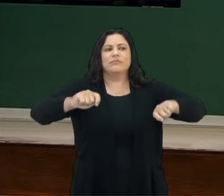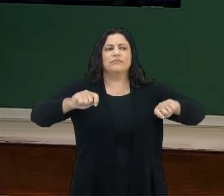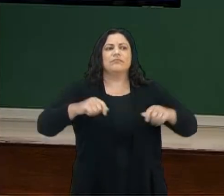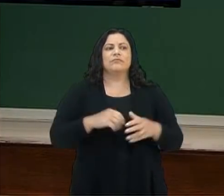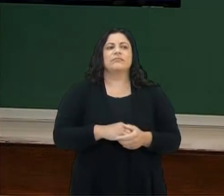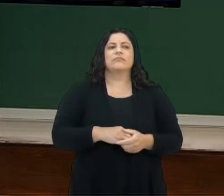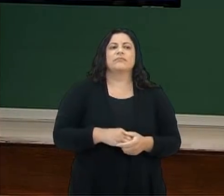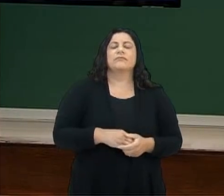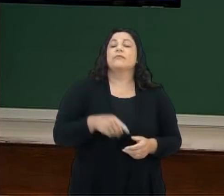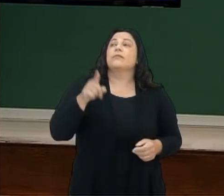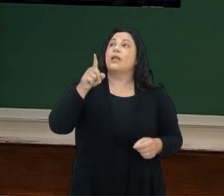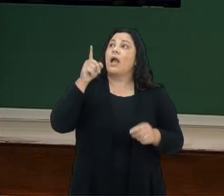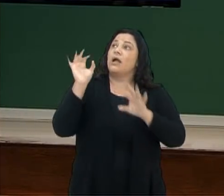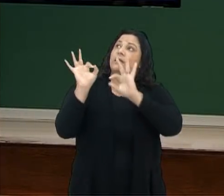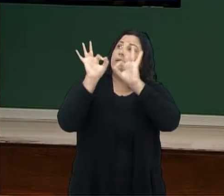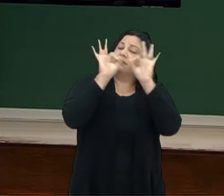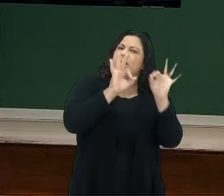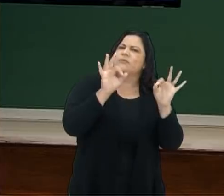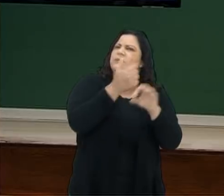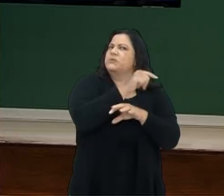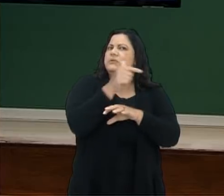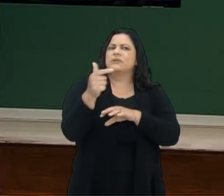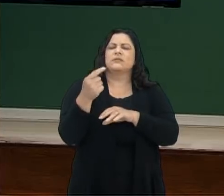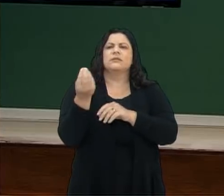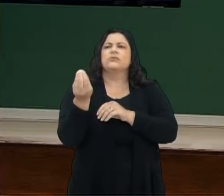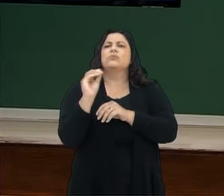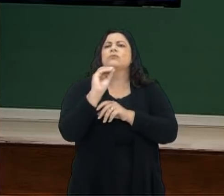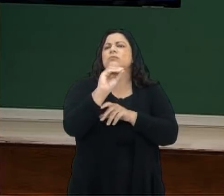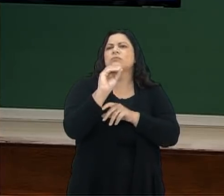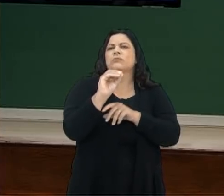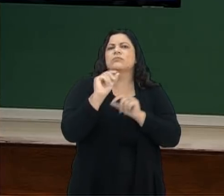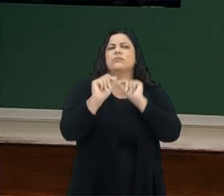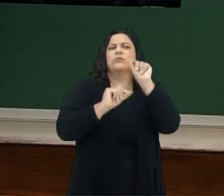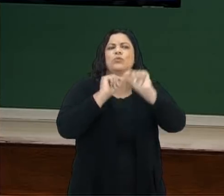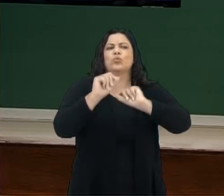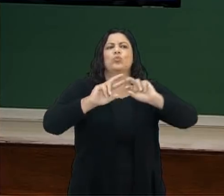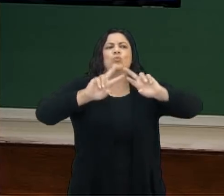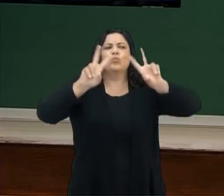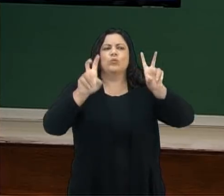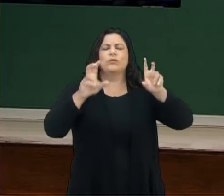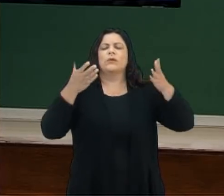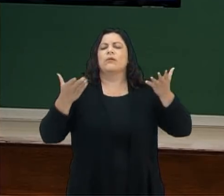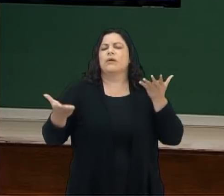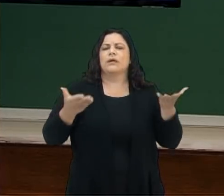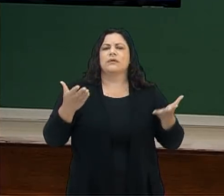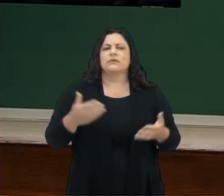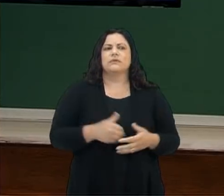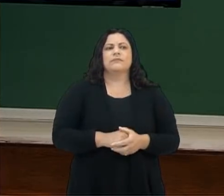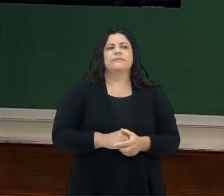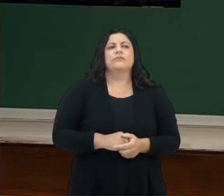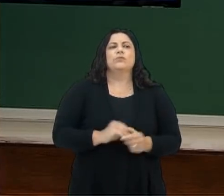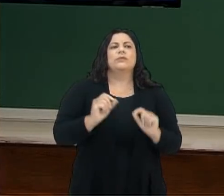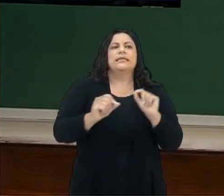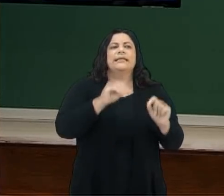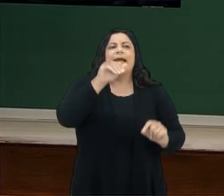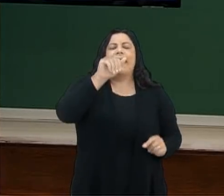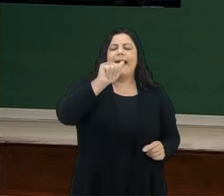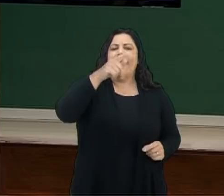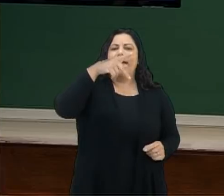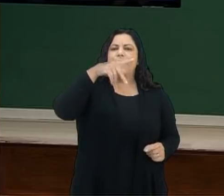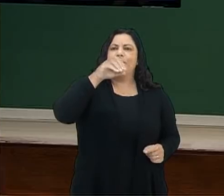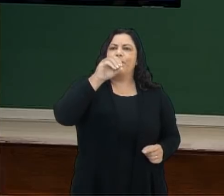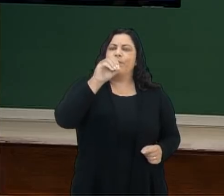está definido aqui nessa imagem, mas que nós vamos falar muito sobre ele, que é o apótema. Tá? Todo polígono tem um apótema. O que é o apótema?